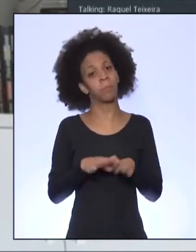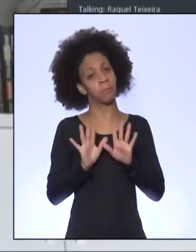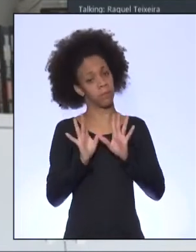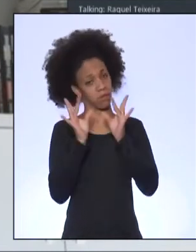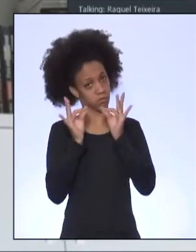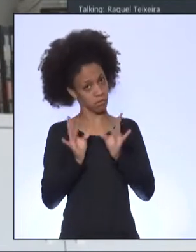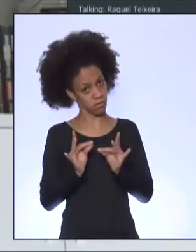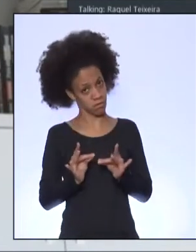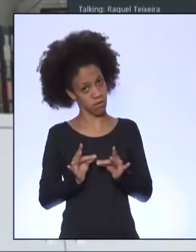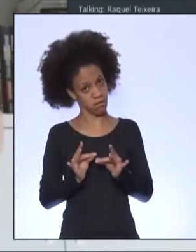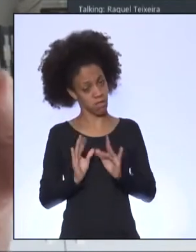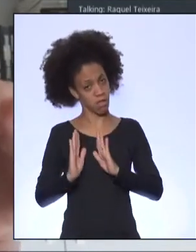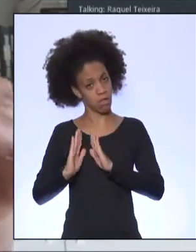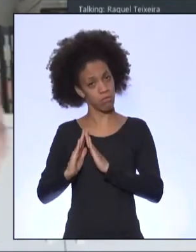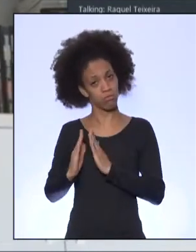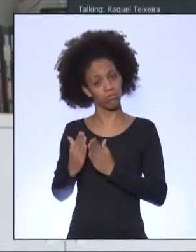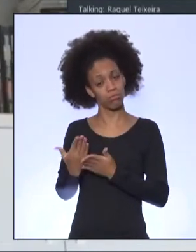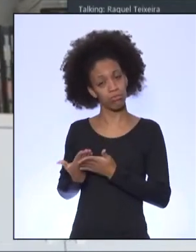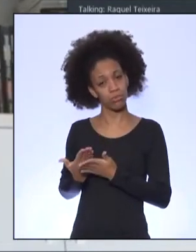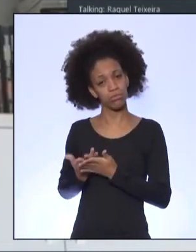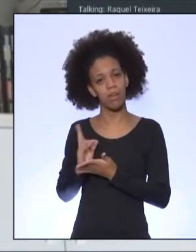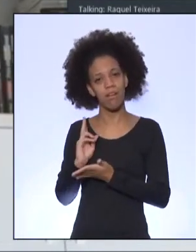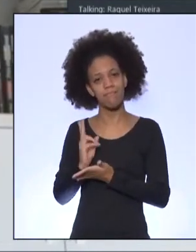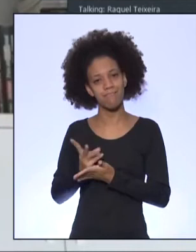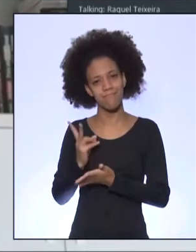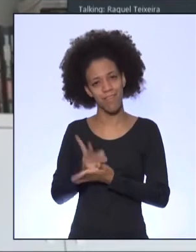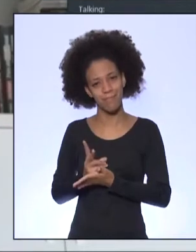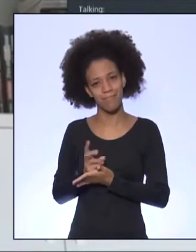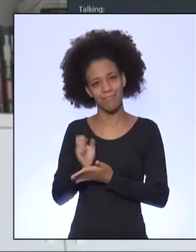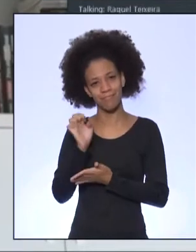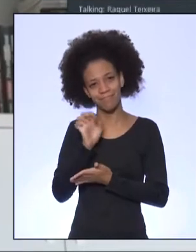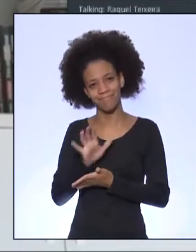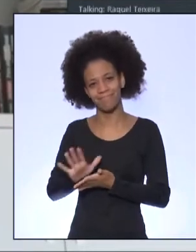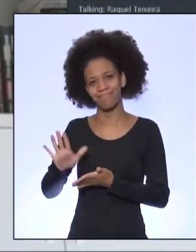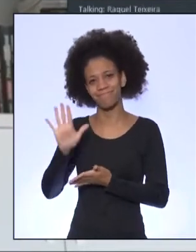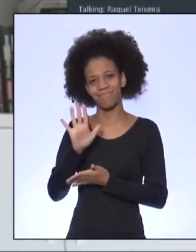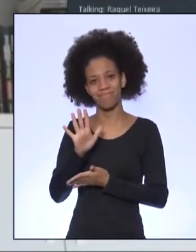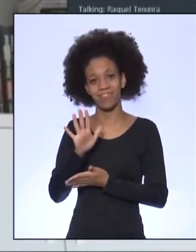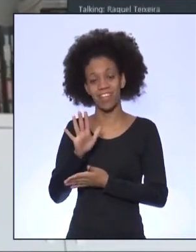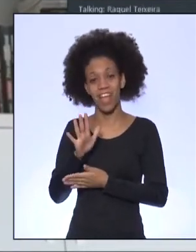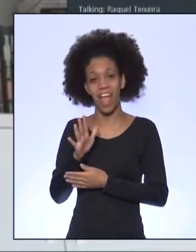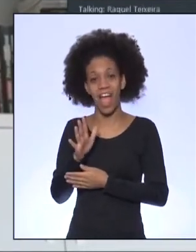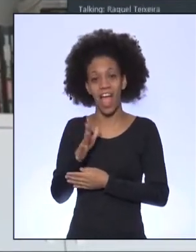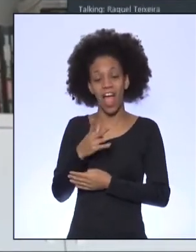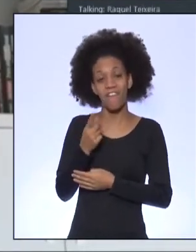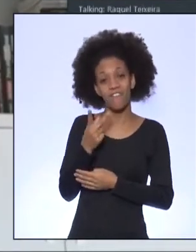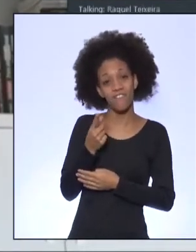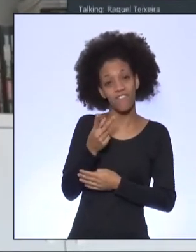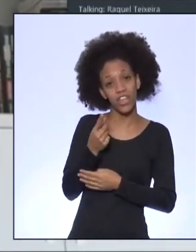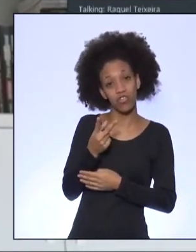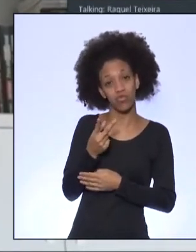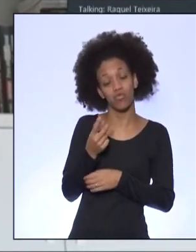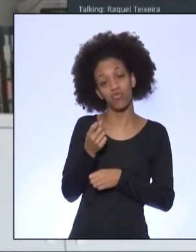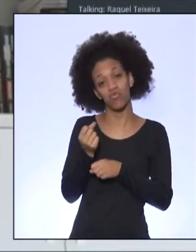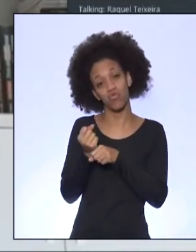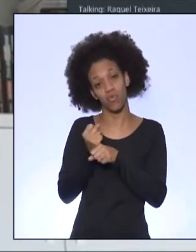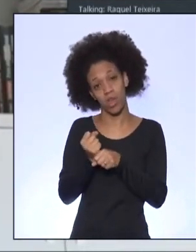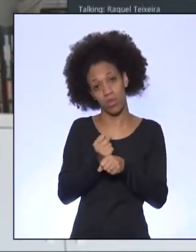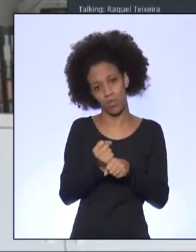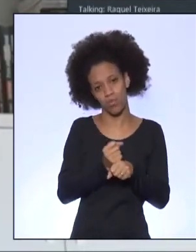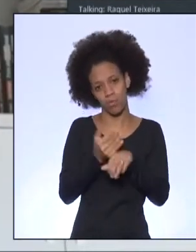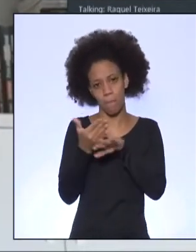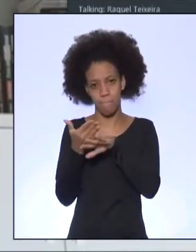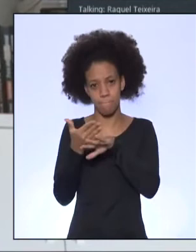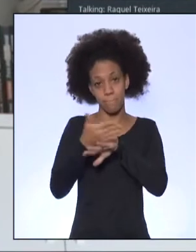detalhe: estudou sempre em escola pública. Há 21 anos entrou no Instituto Ayrton Senna